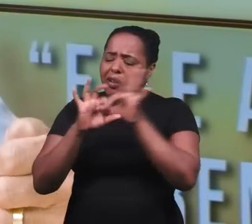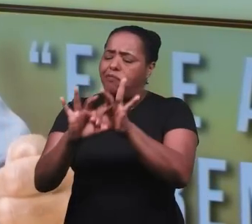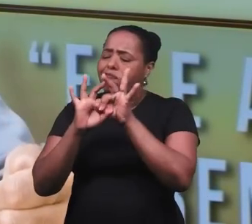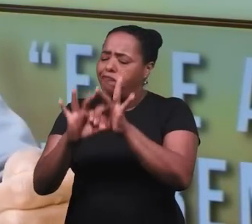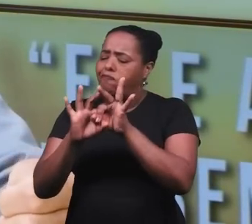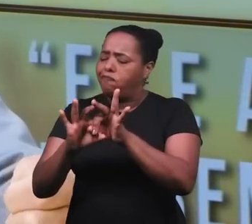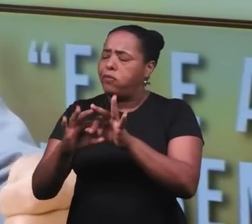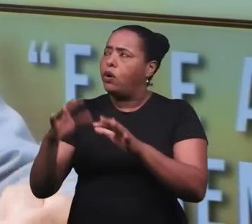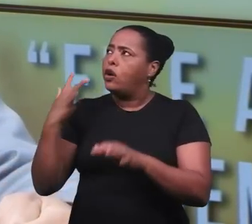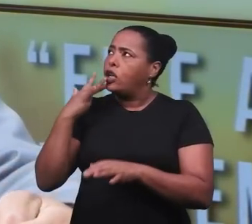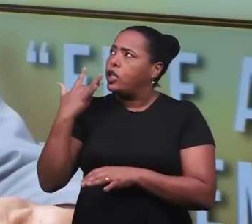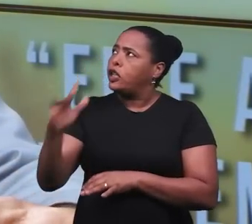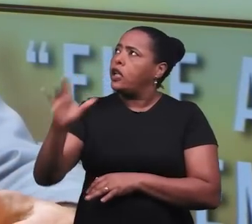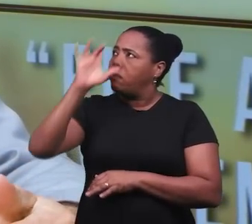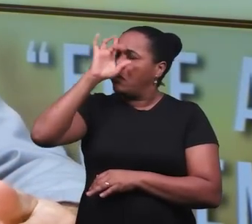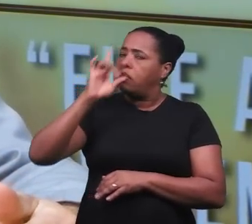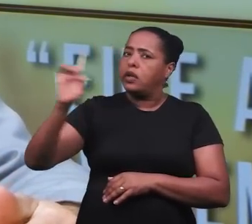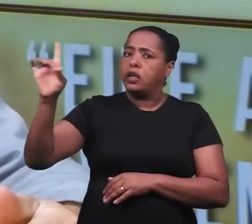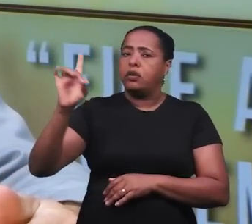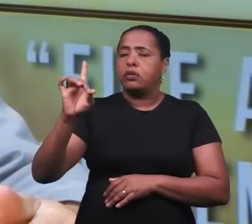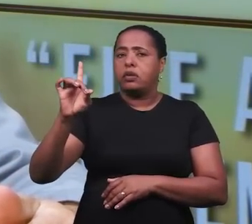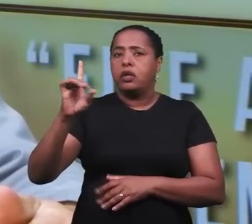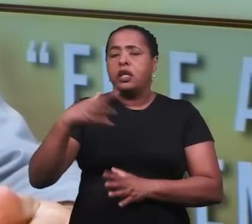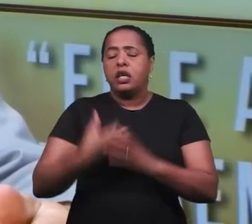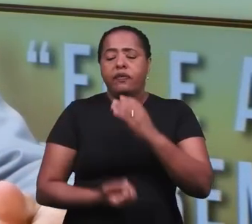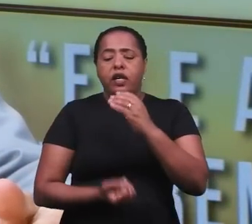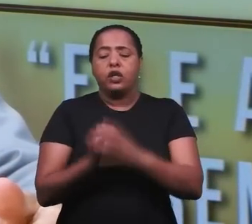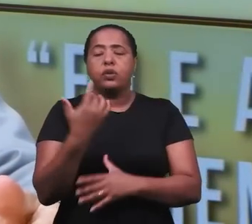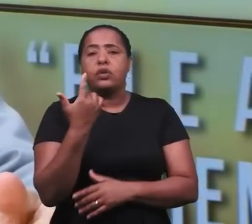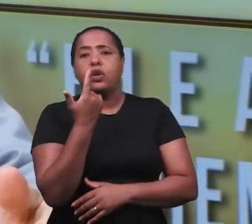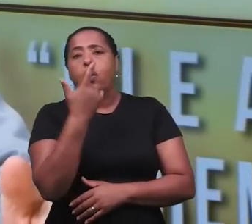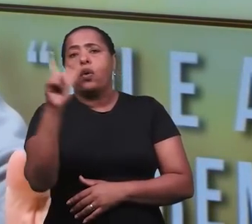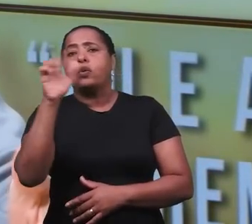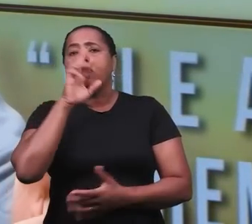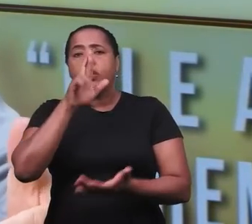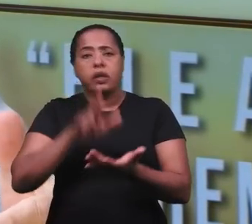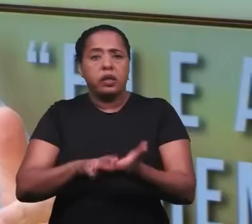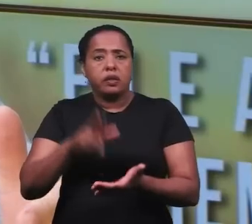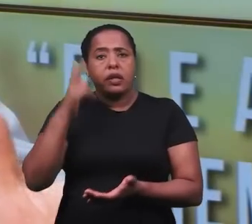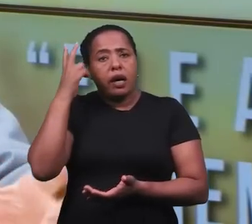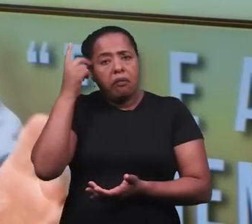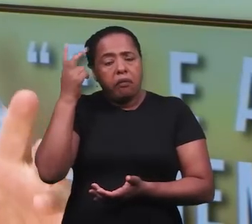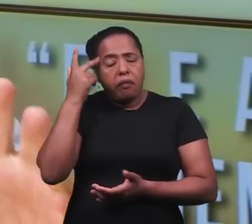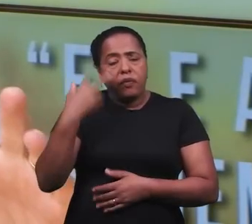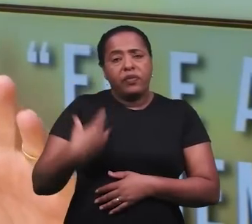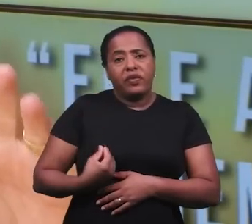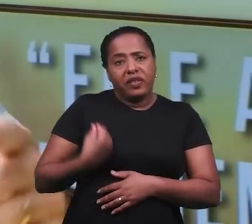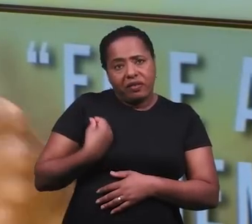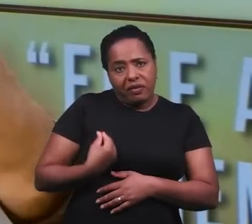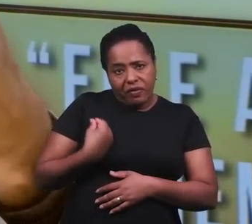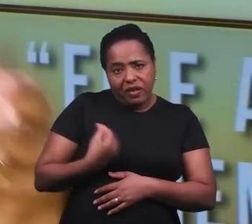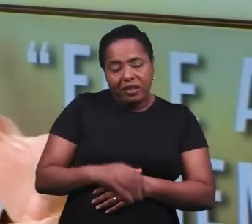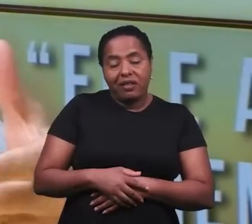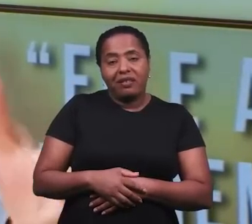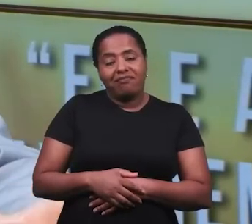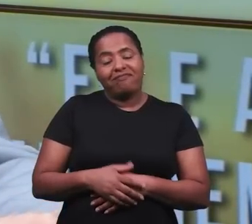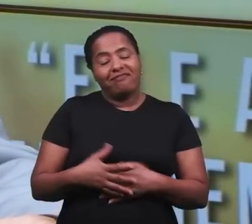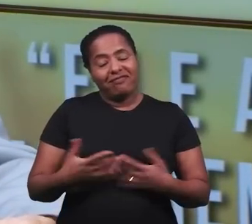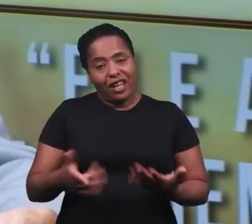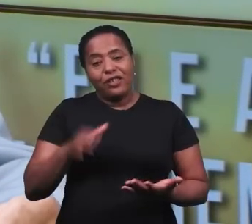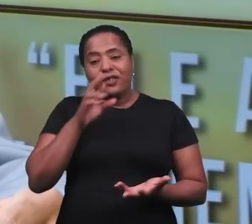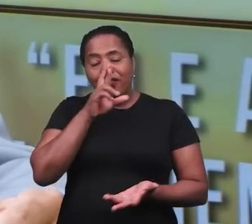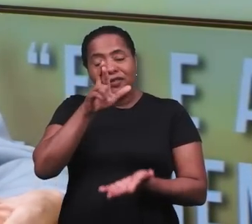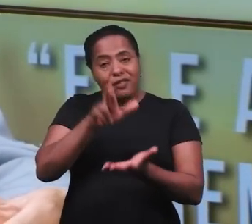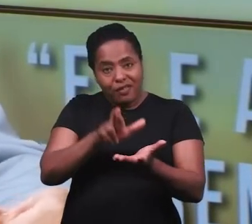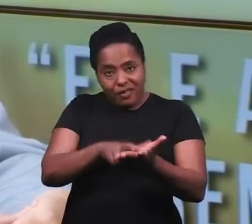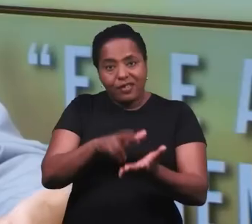família sólida, né, temente a Deus, e que vai gerar os outros benefícios comuns à vida, inerentes à